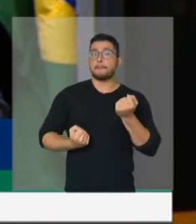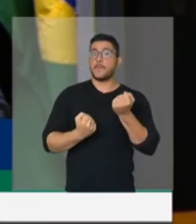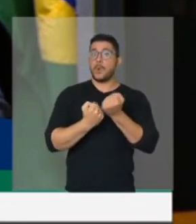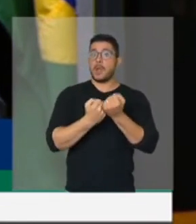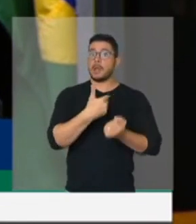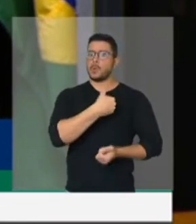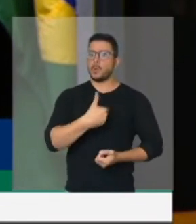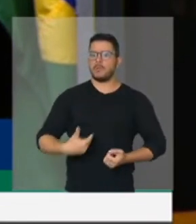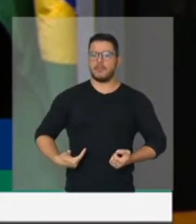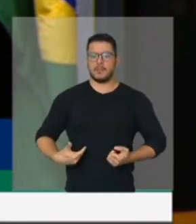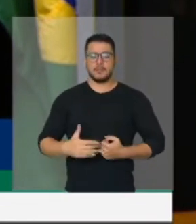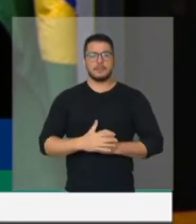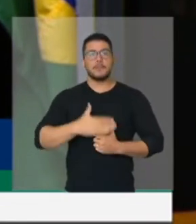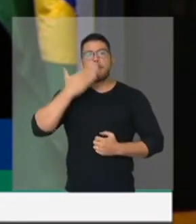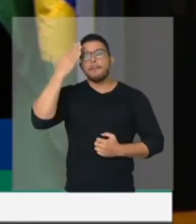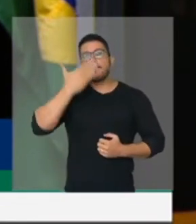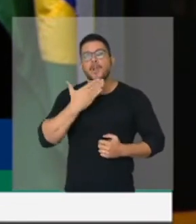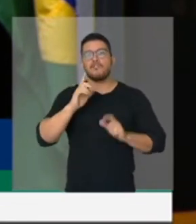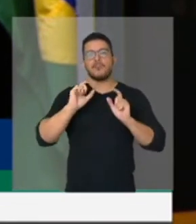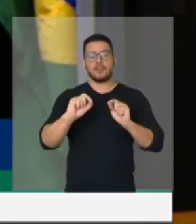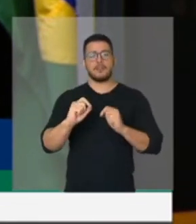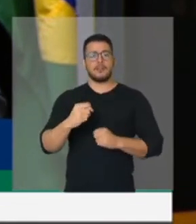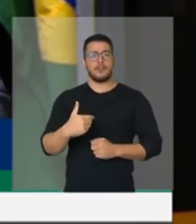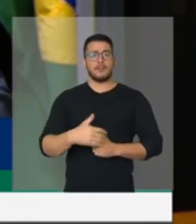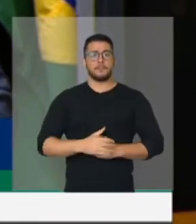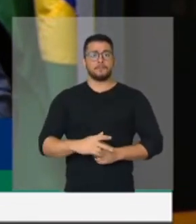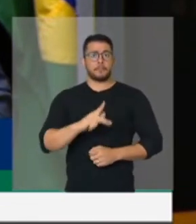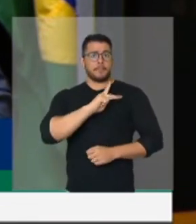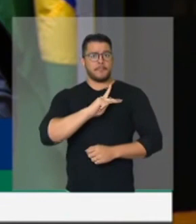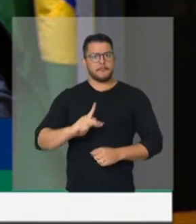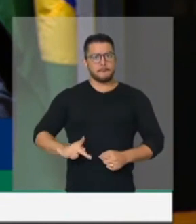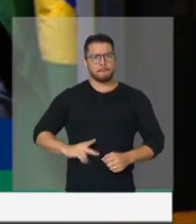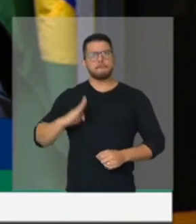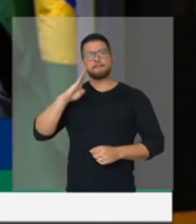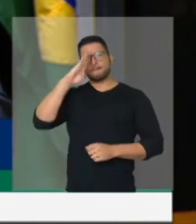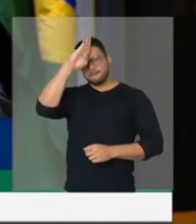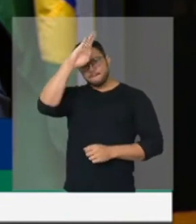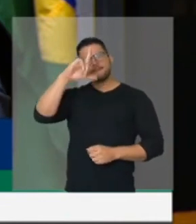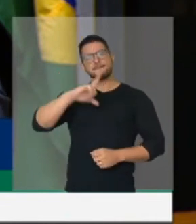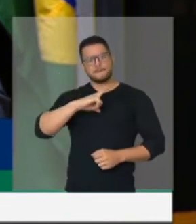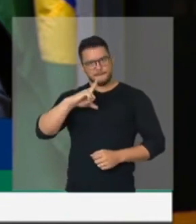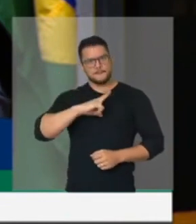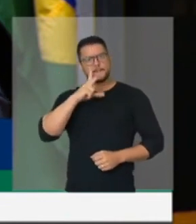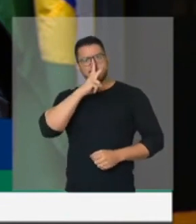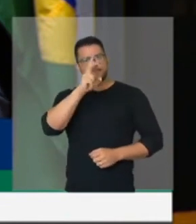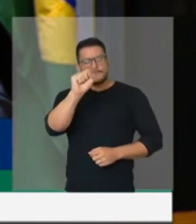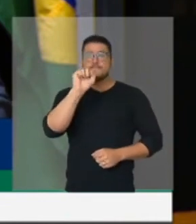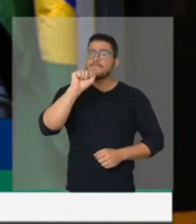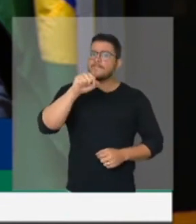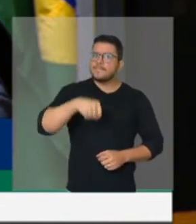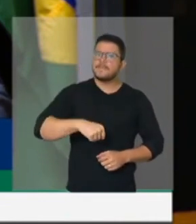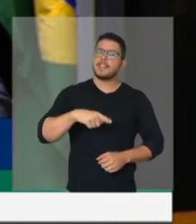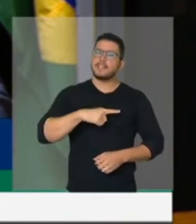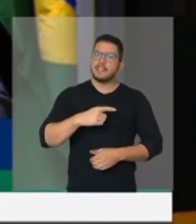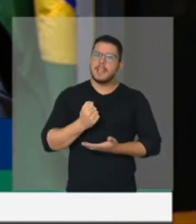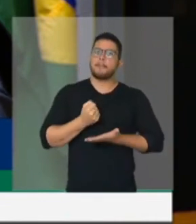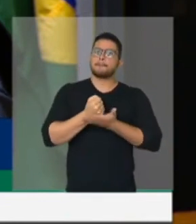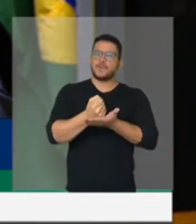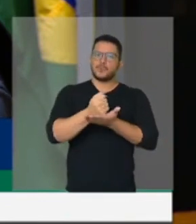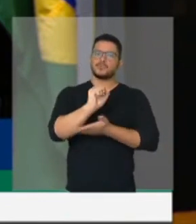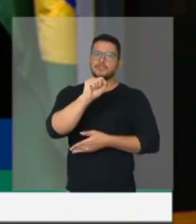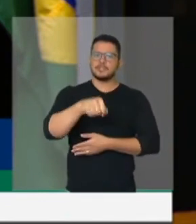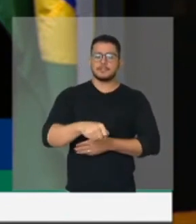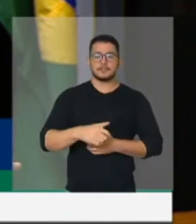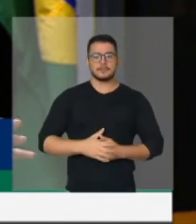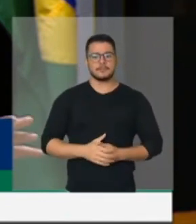mostrando que o governo bolsonaro Presidente bolsonaro continua cada vez mais forte continua com apoio popular